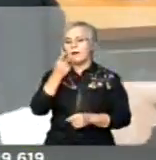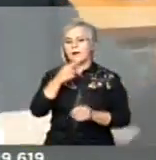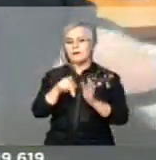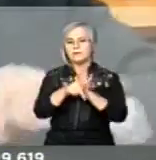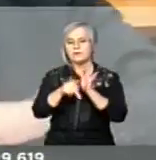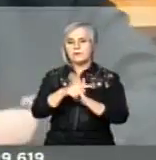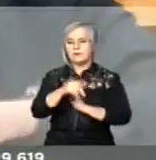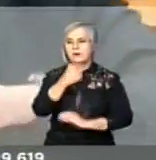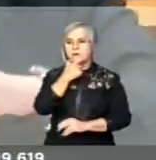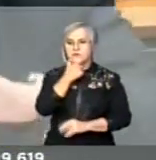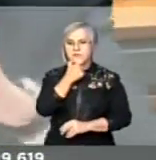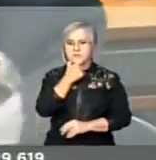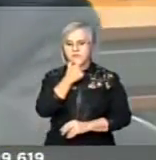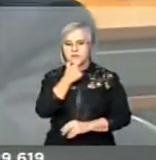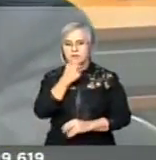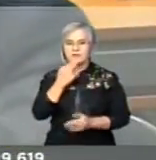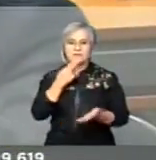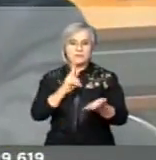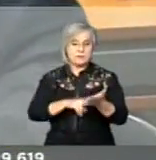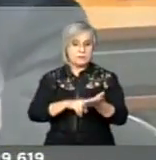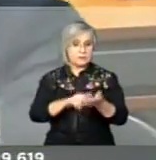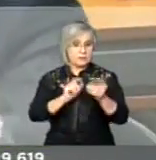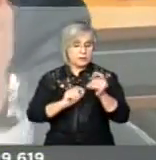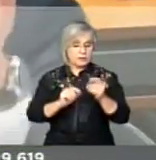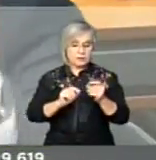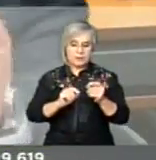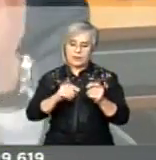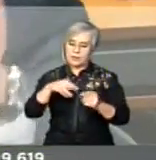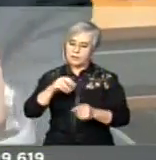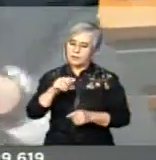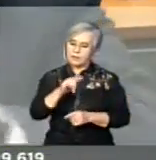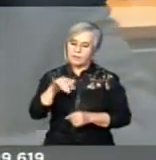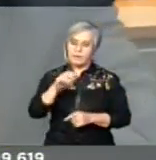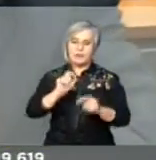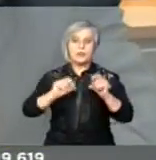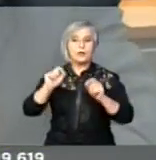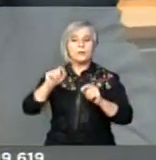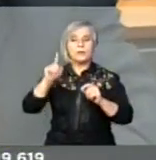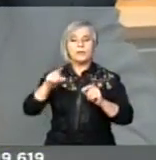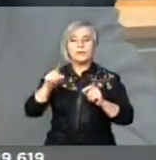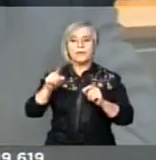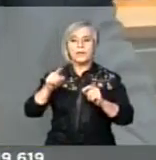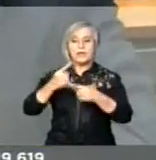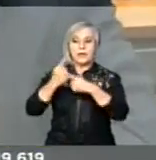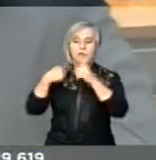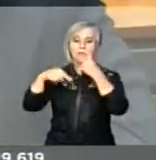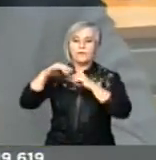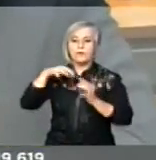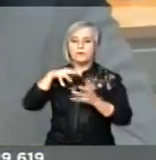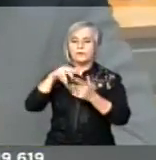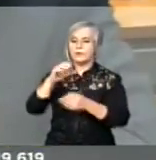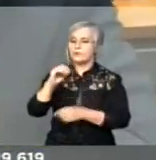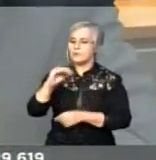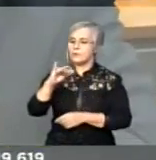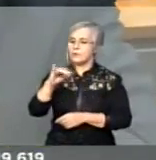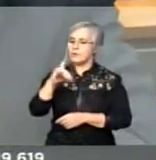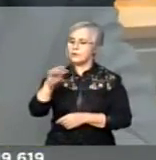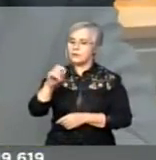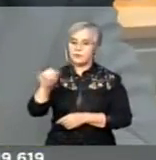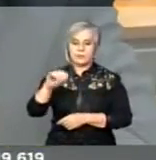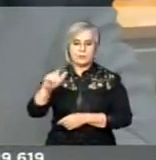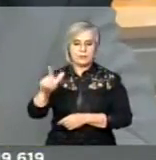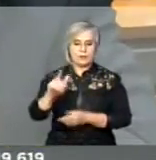na Carta Magna. O que é a grande evolução do mundo ocidental a partir da Carta Magna